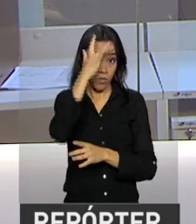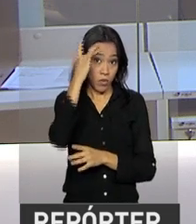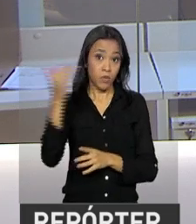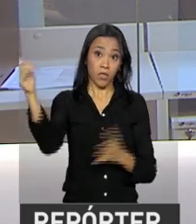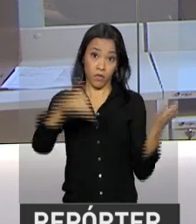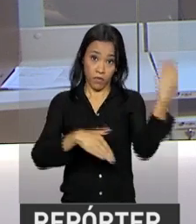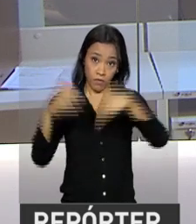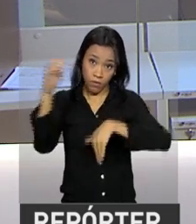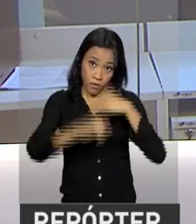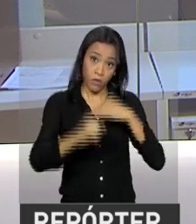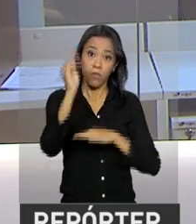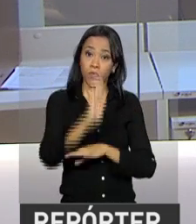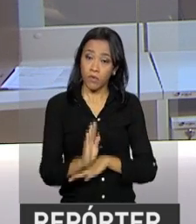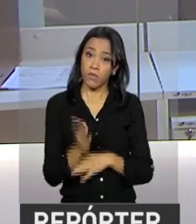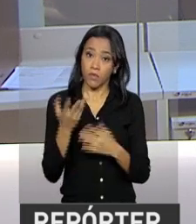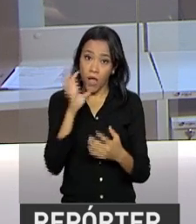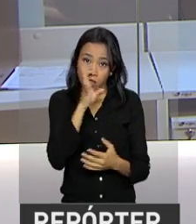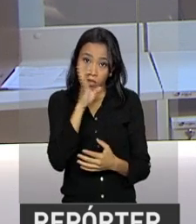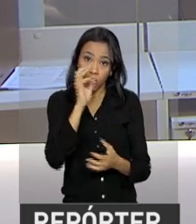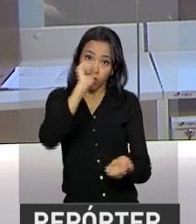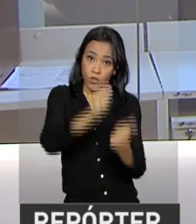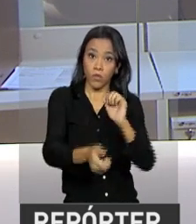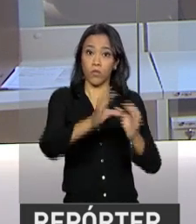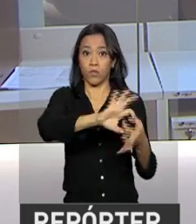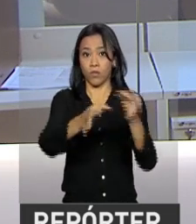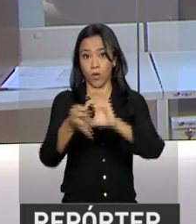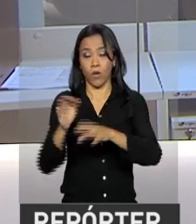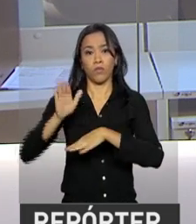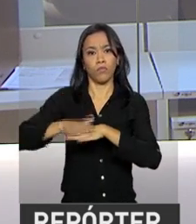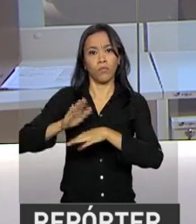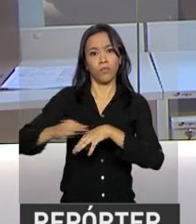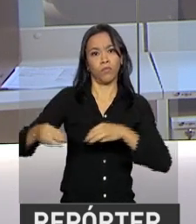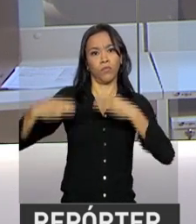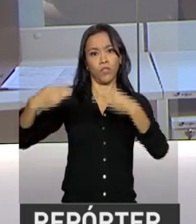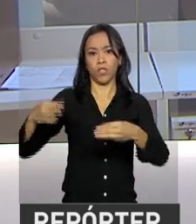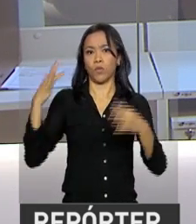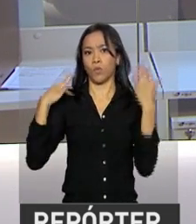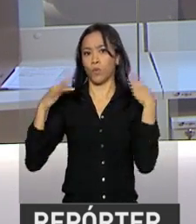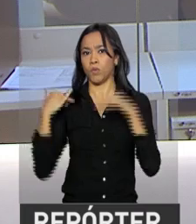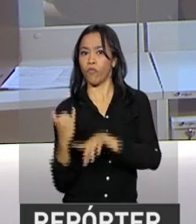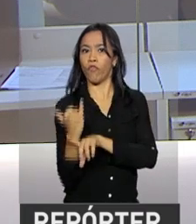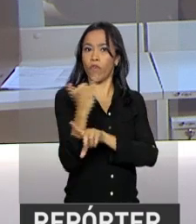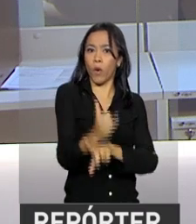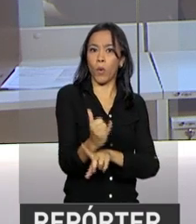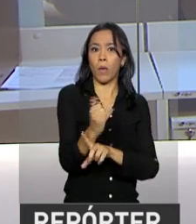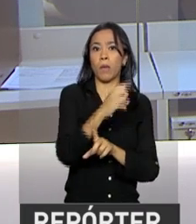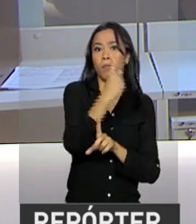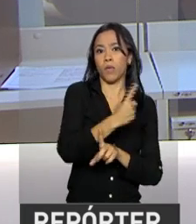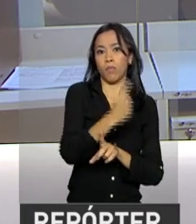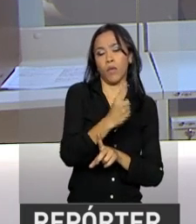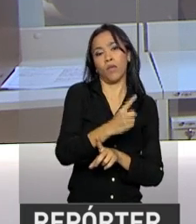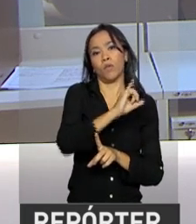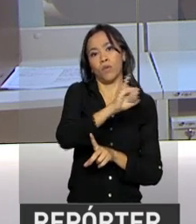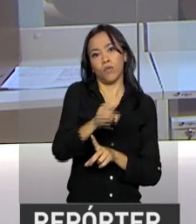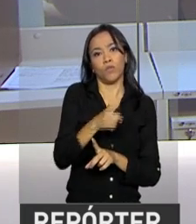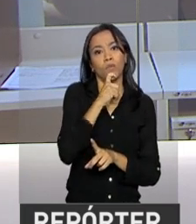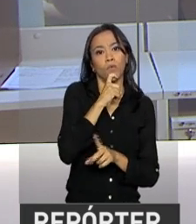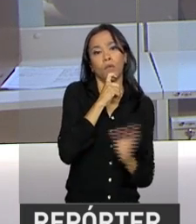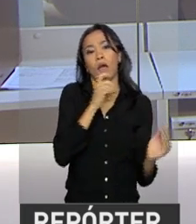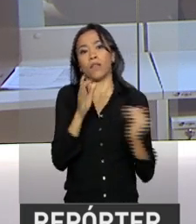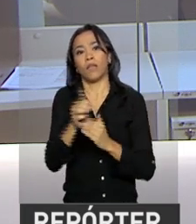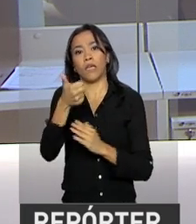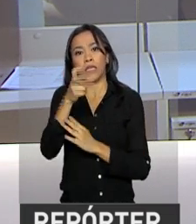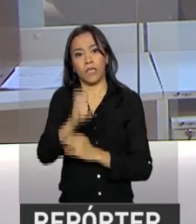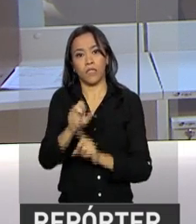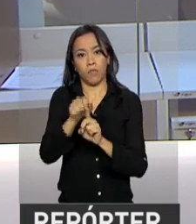vieram ao Brasil para os jogos de acordo com o Ministério do Turismo o país recebeu entre 1eo de Julho e 15 de agosto